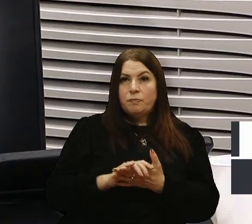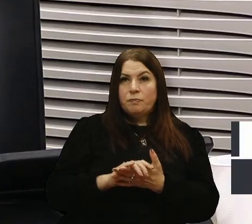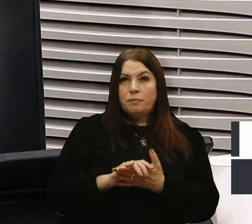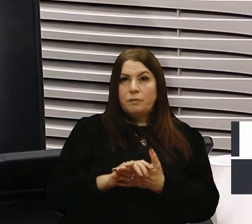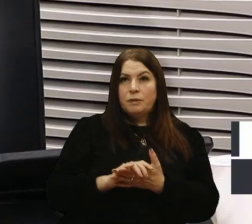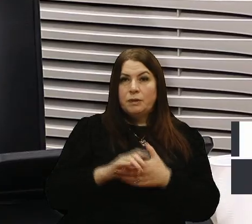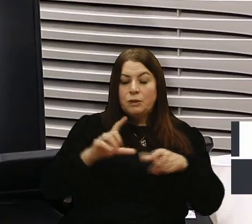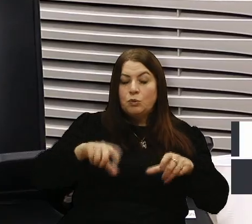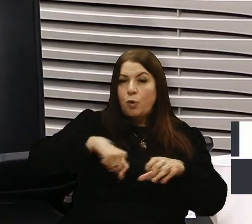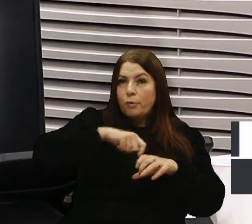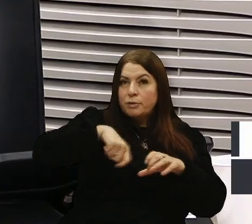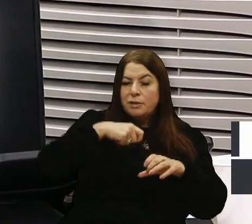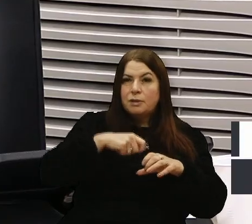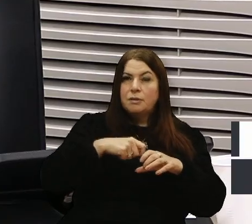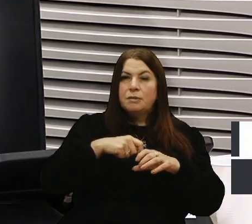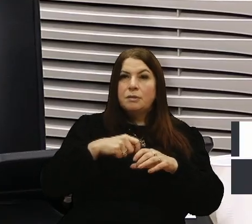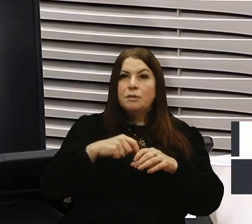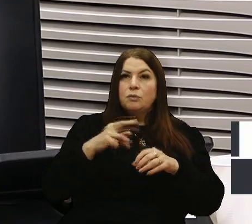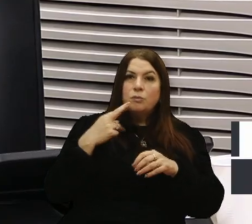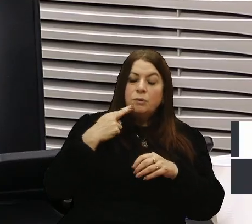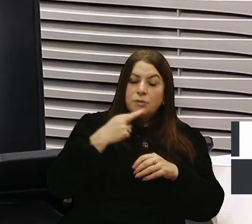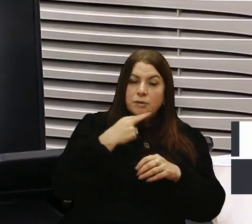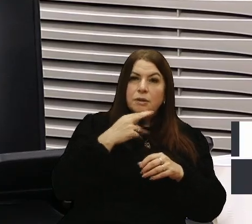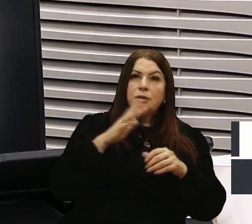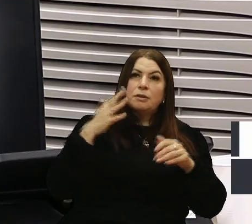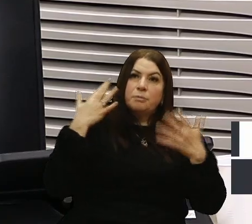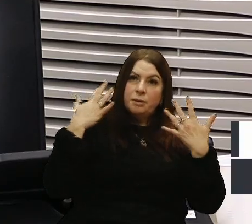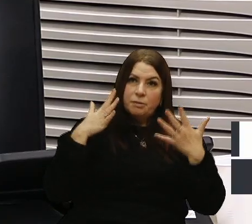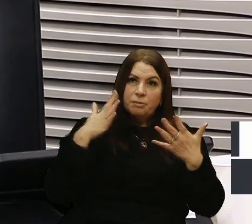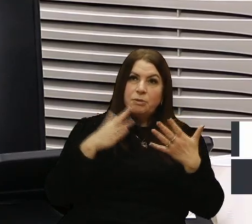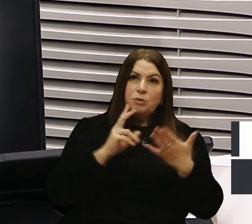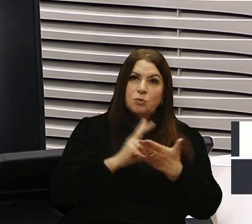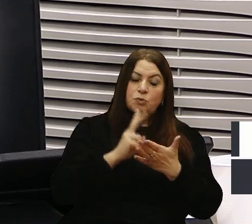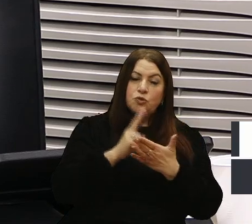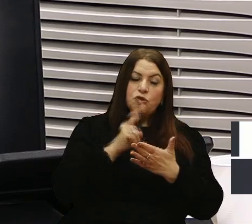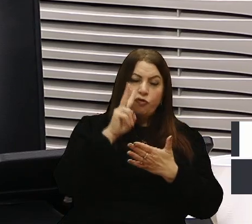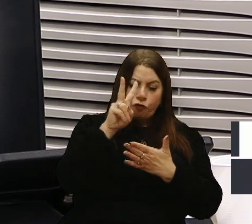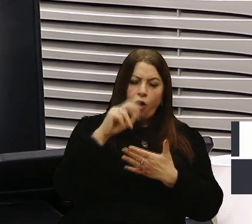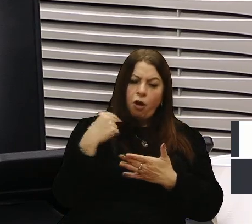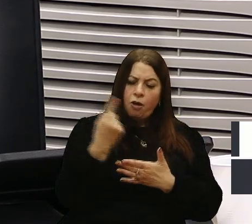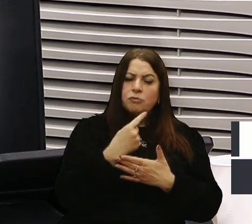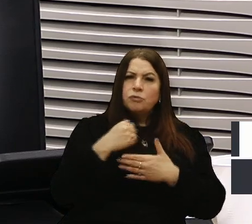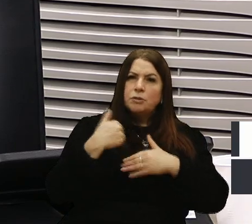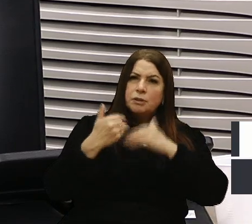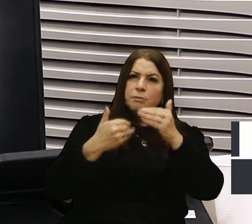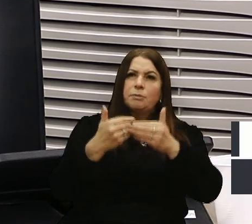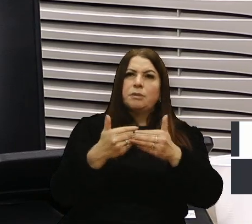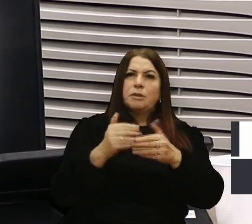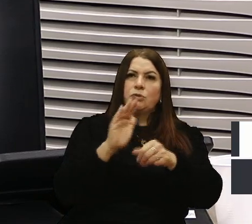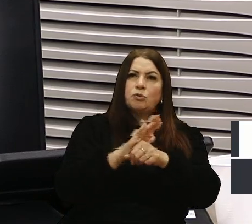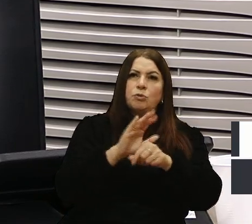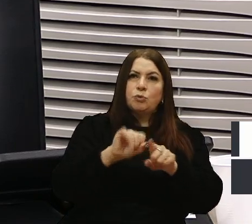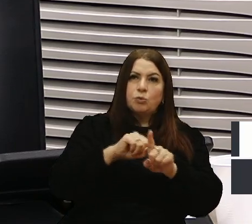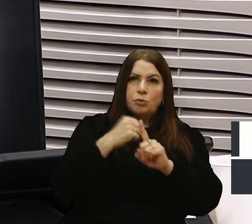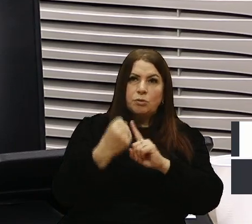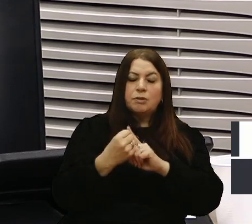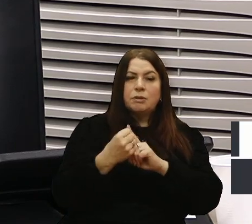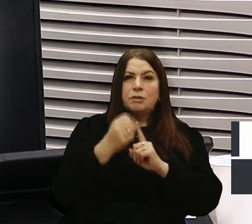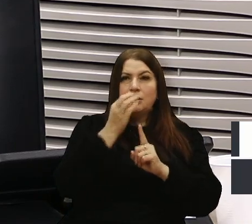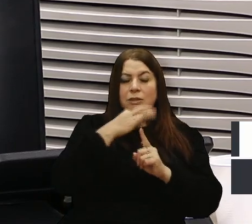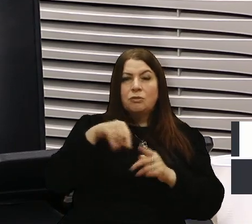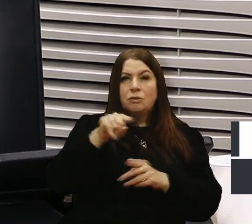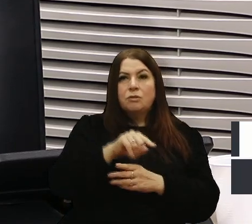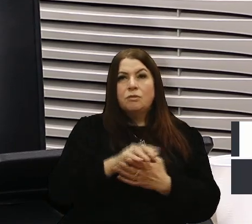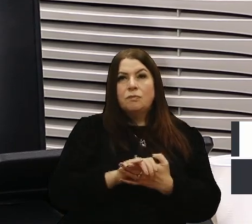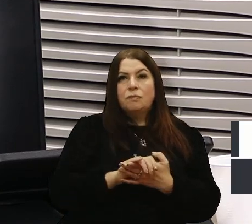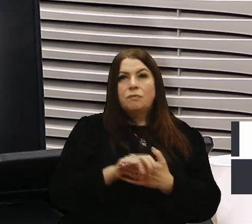na sua cozinha, no seu lar, no seu restaurante. Parabéns e continue forte nessa caminhada aí em prol da sociedade caxiense e